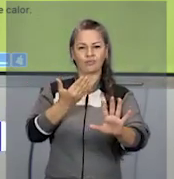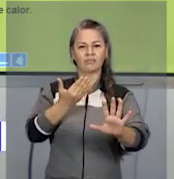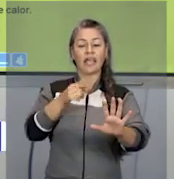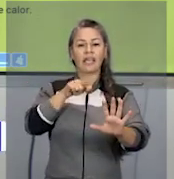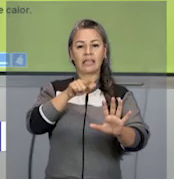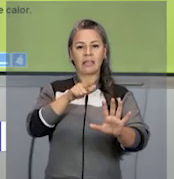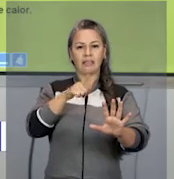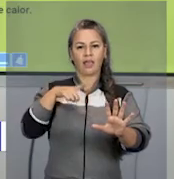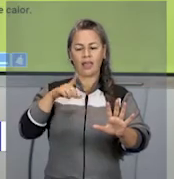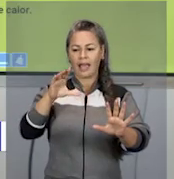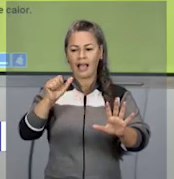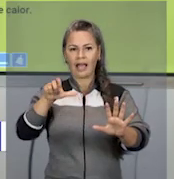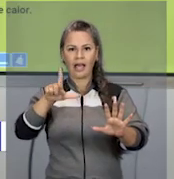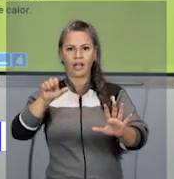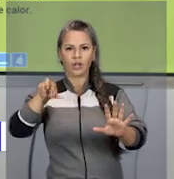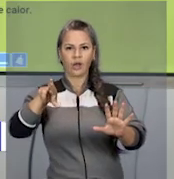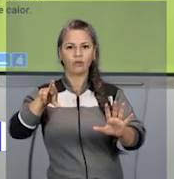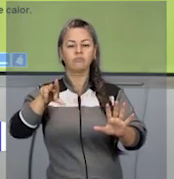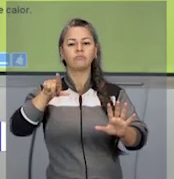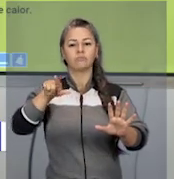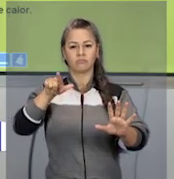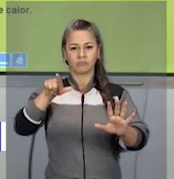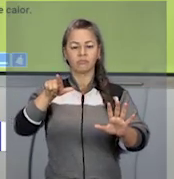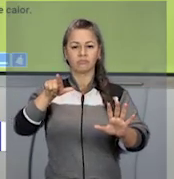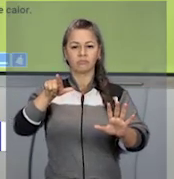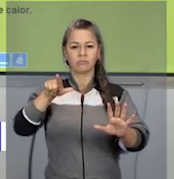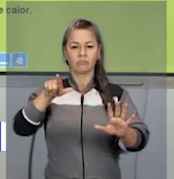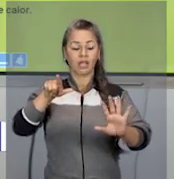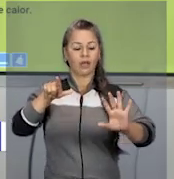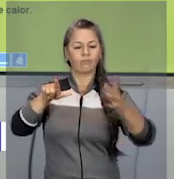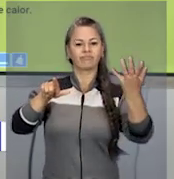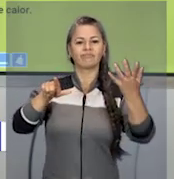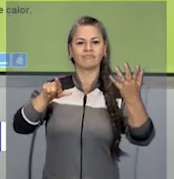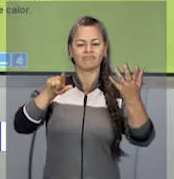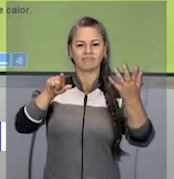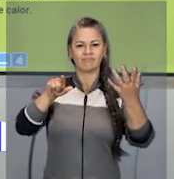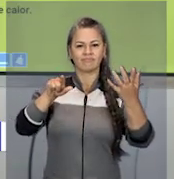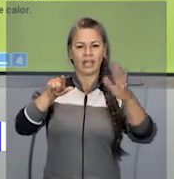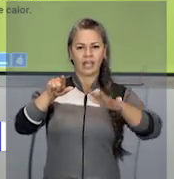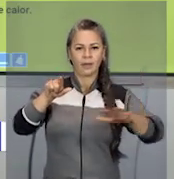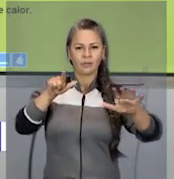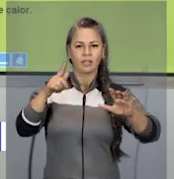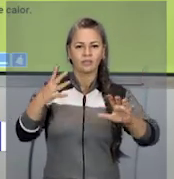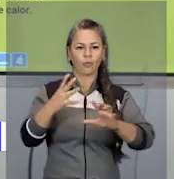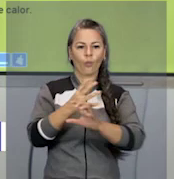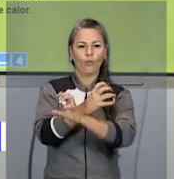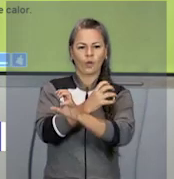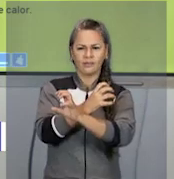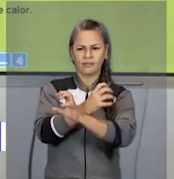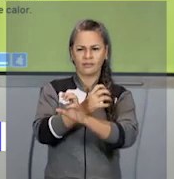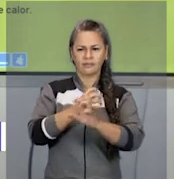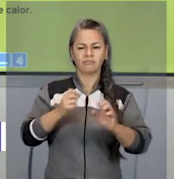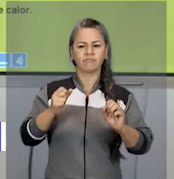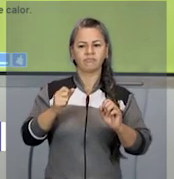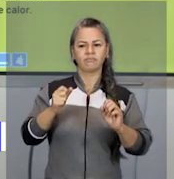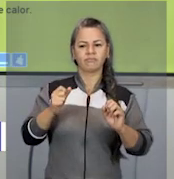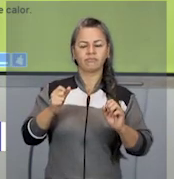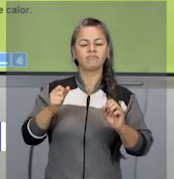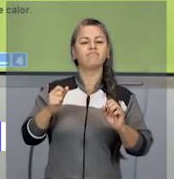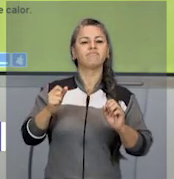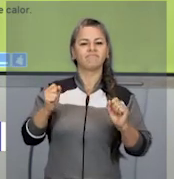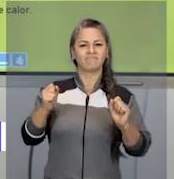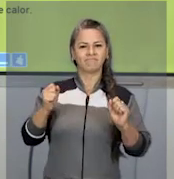troca entre o acontecimento do processo ali e o ambiente externo. Nós também iremos entender